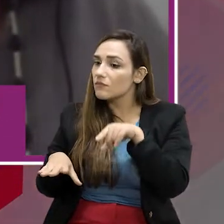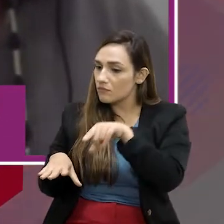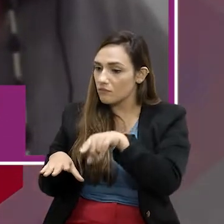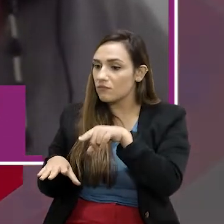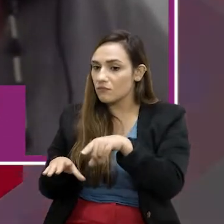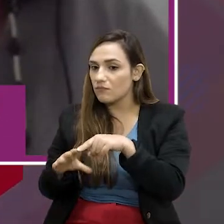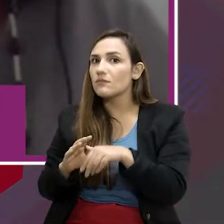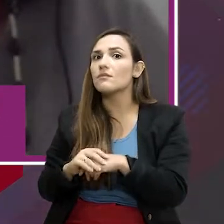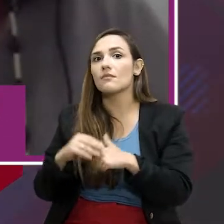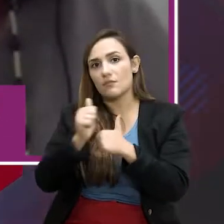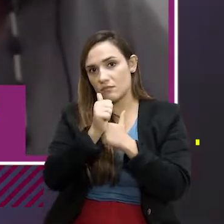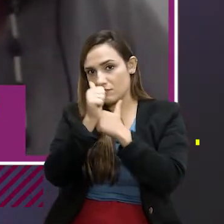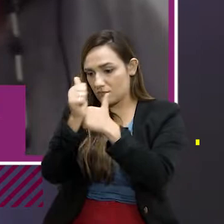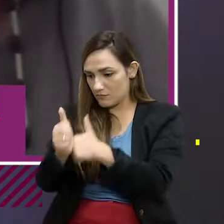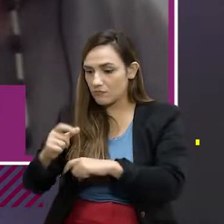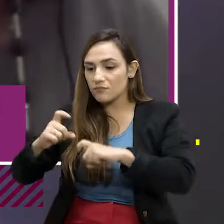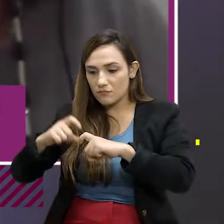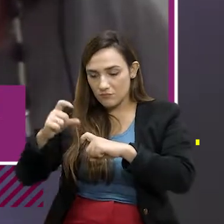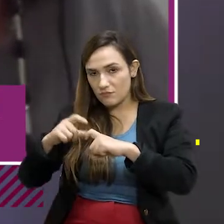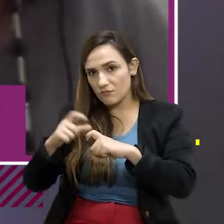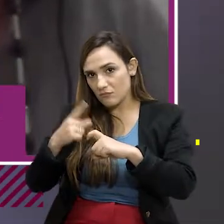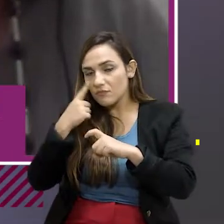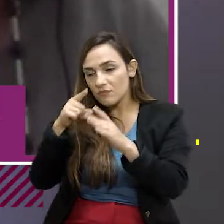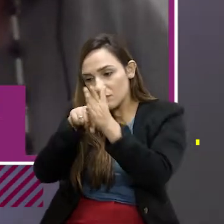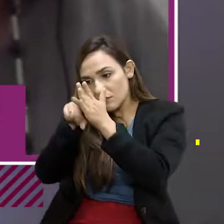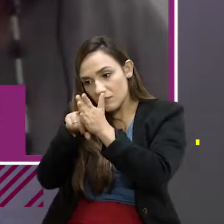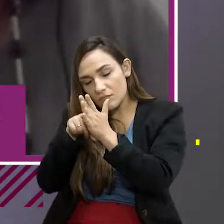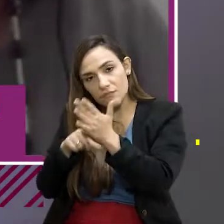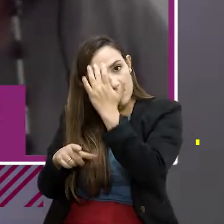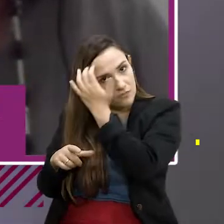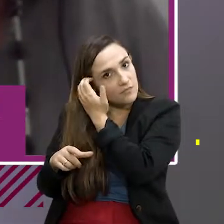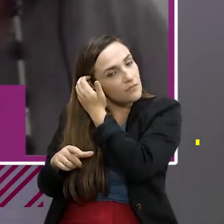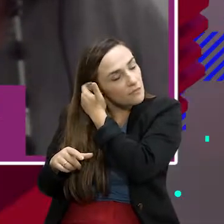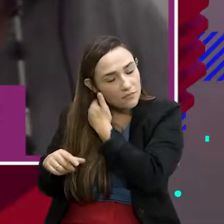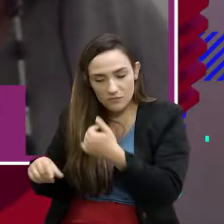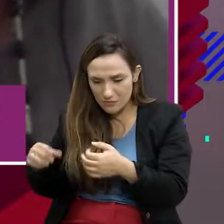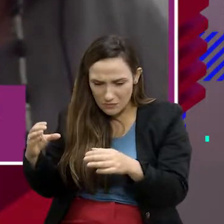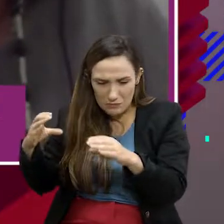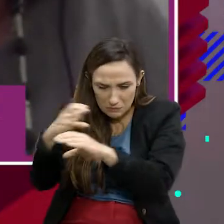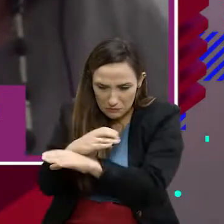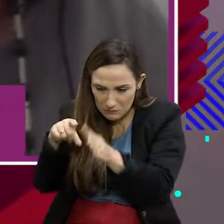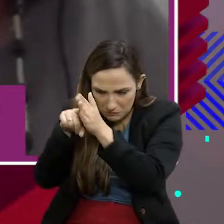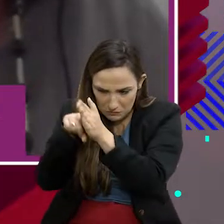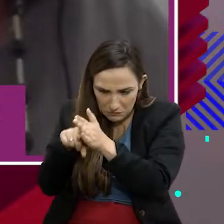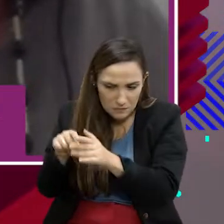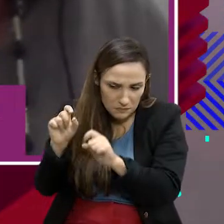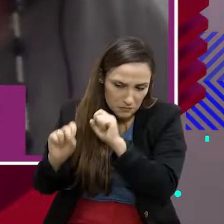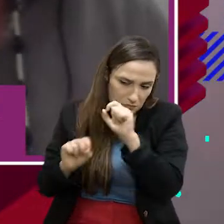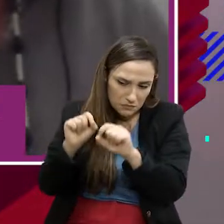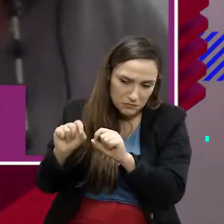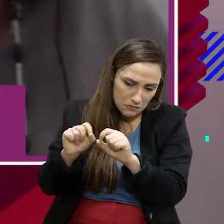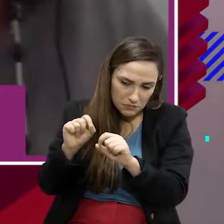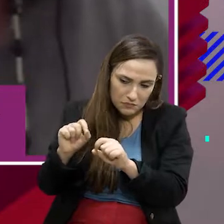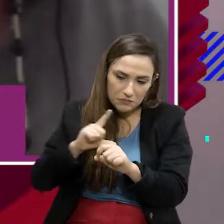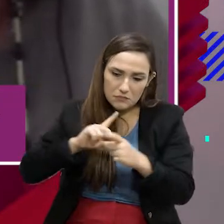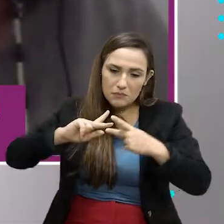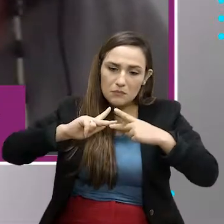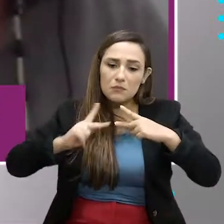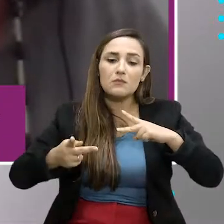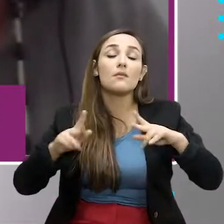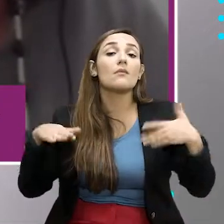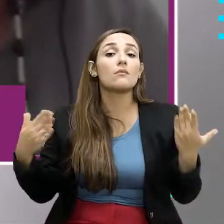transmissibilidade, cuidar das Exato. crianças, inclusive prestar atenção nas sequelas, né? Talvez um acompanhamento médico